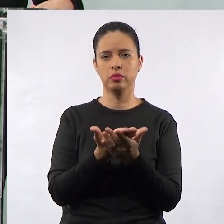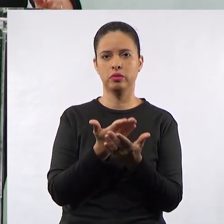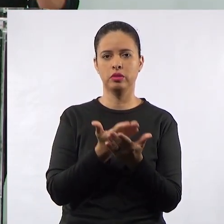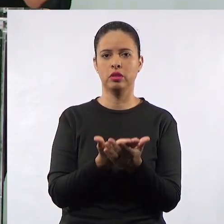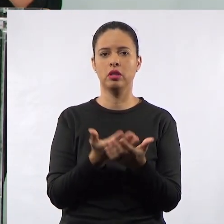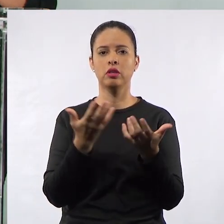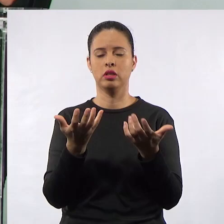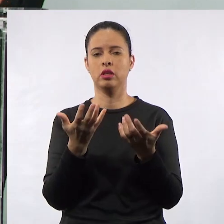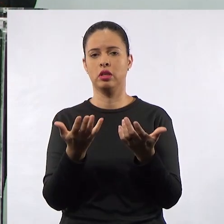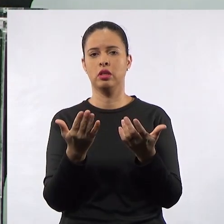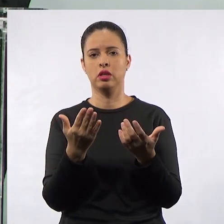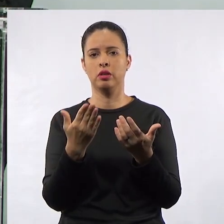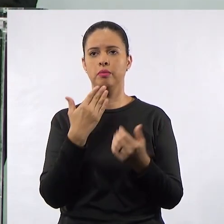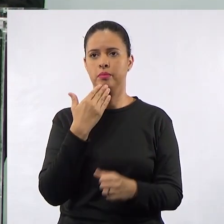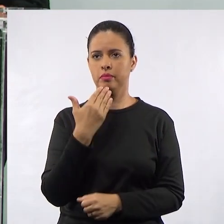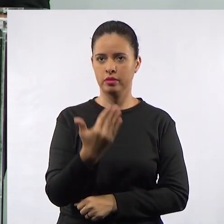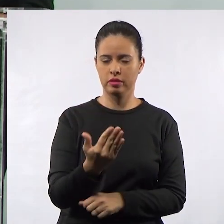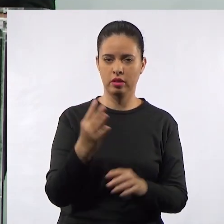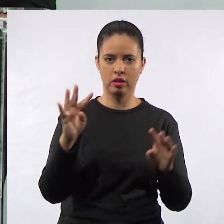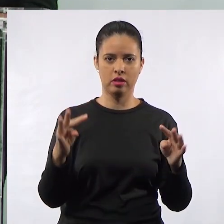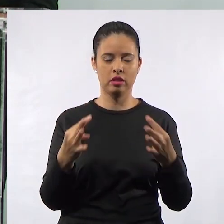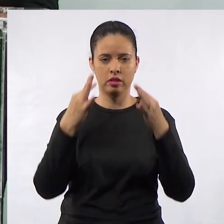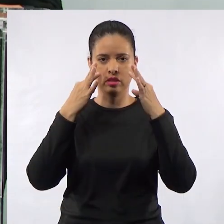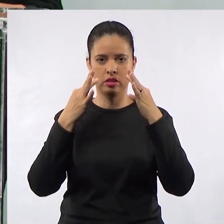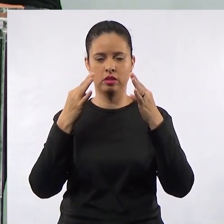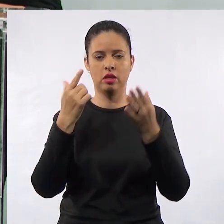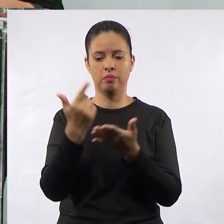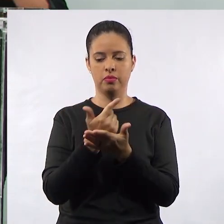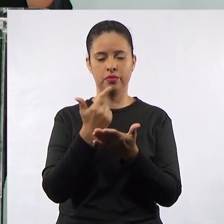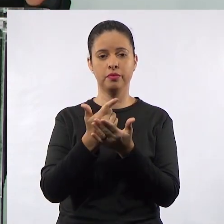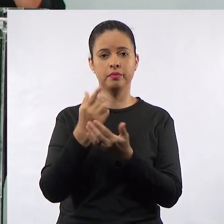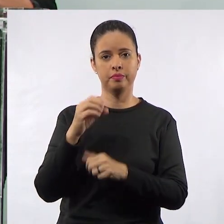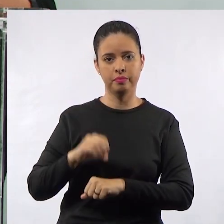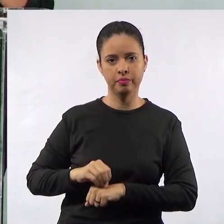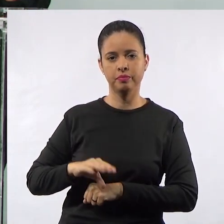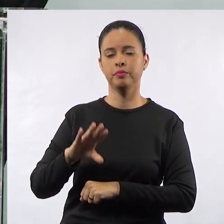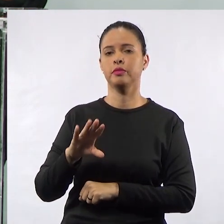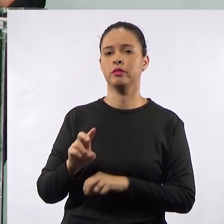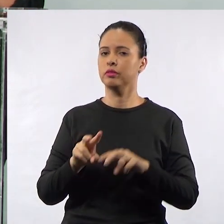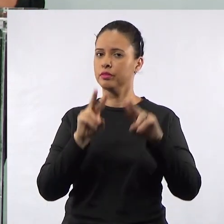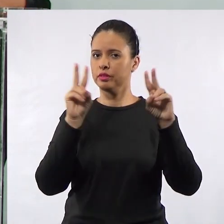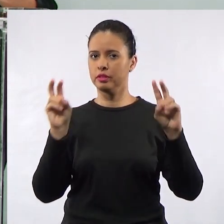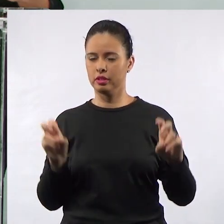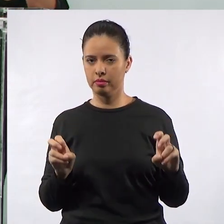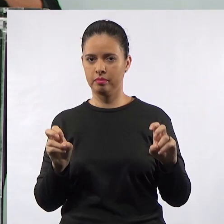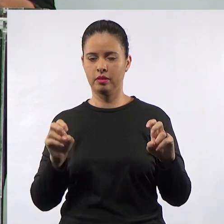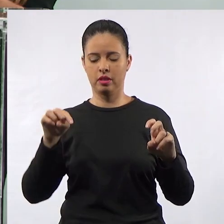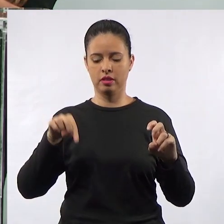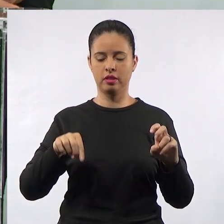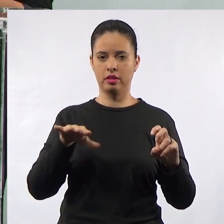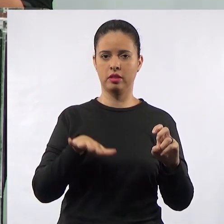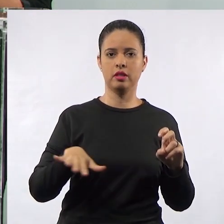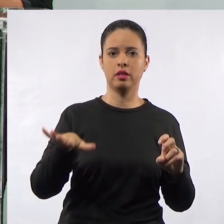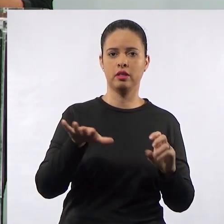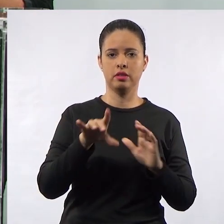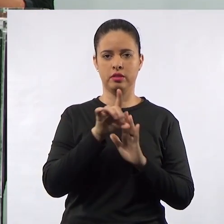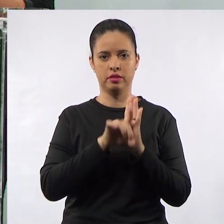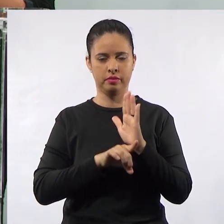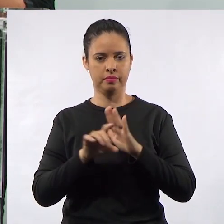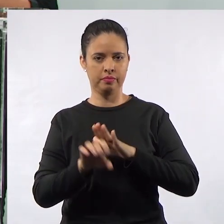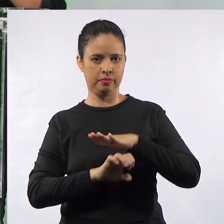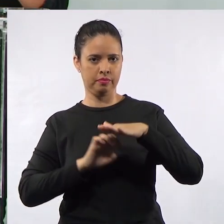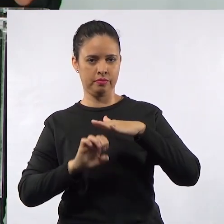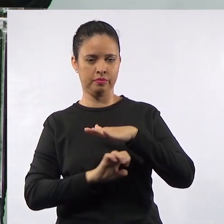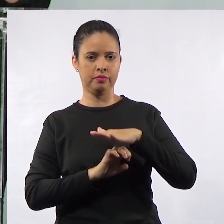de fato eu quero te pedir atenção aqui para nossa Bíblia se é recomendada para esta temática para essa área do Direito